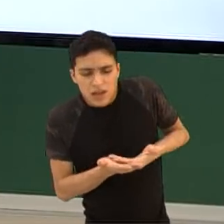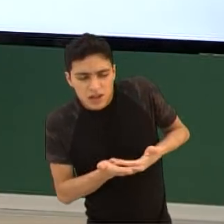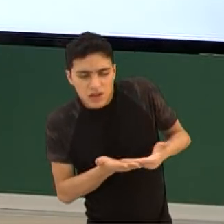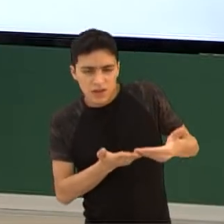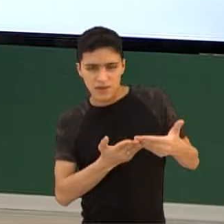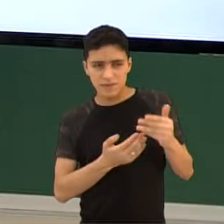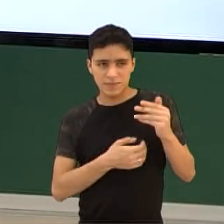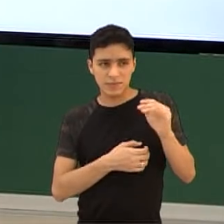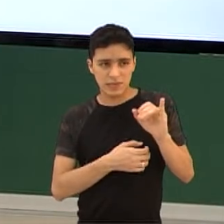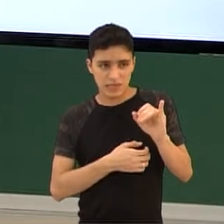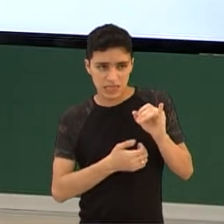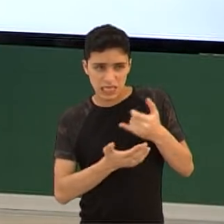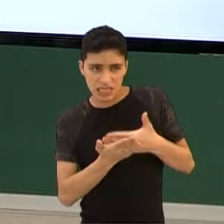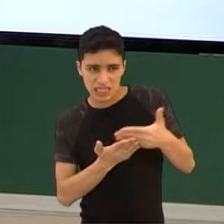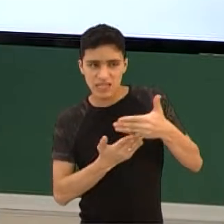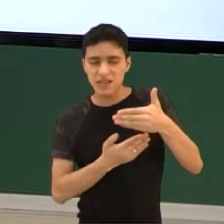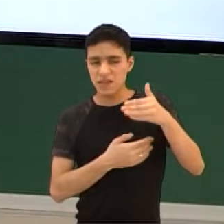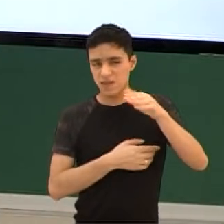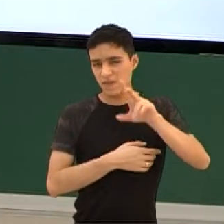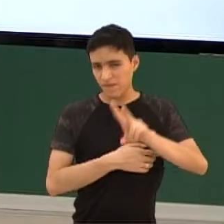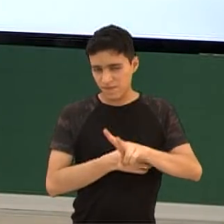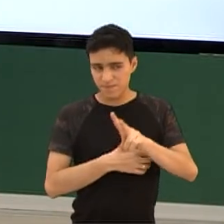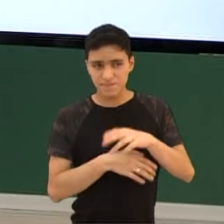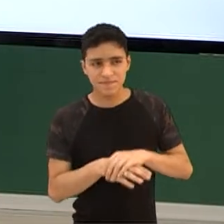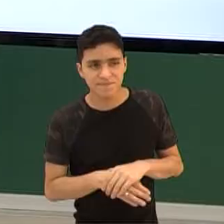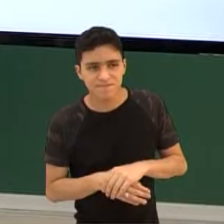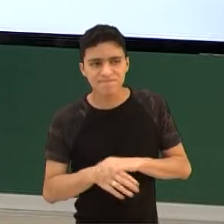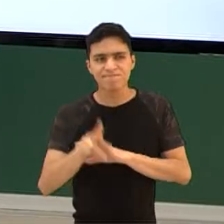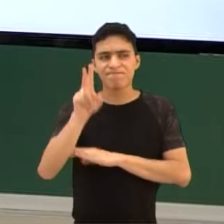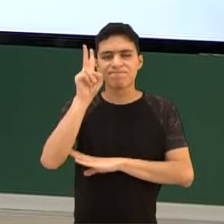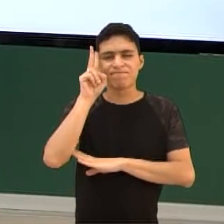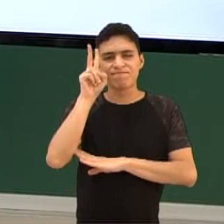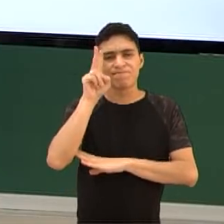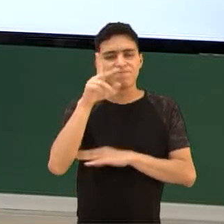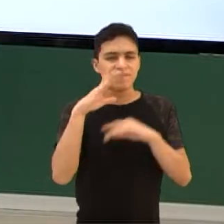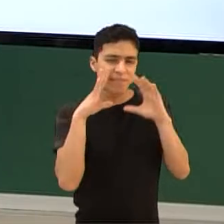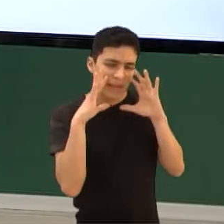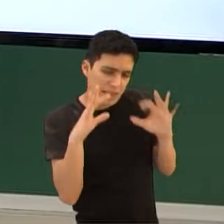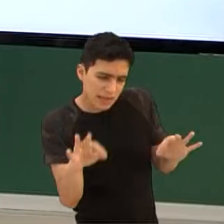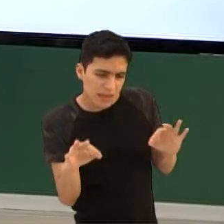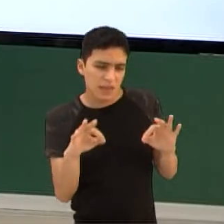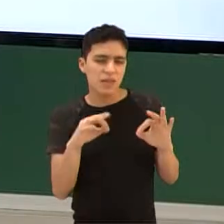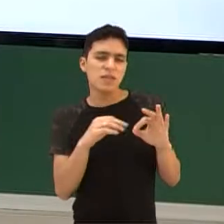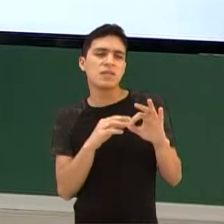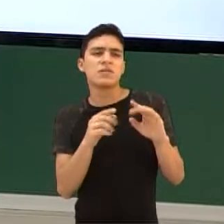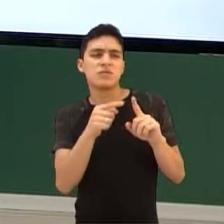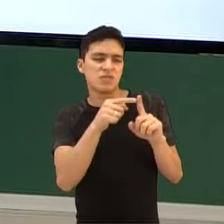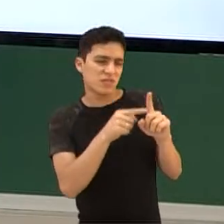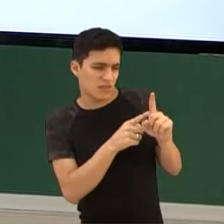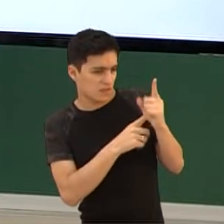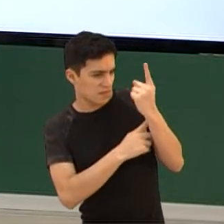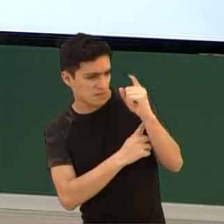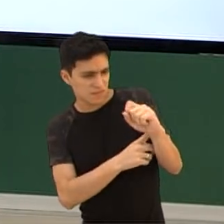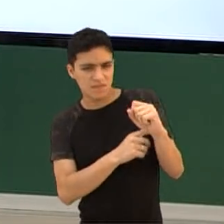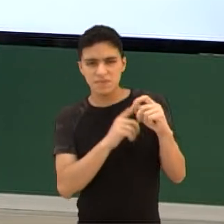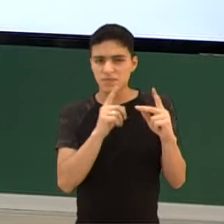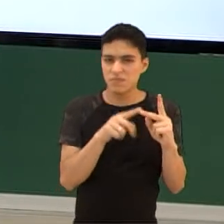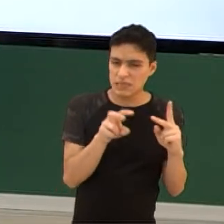18 km por hora. Lembra que eu conversei com vocês nas aulas anteriores? Fique esperto com unidades do tipo assim,